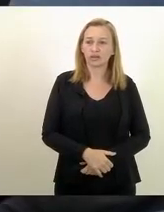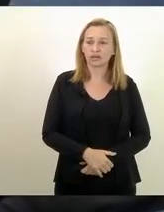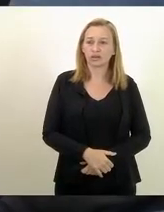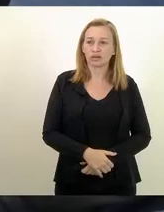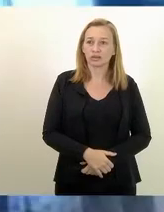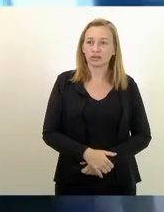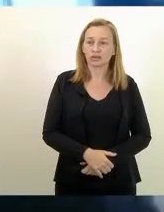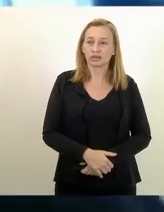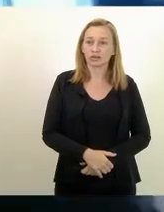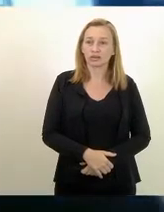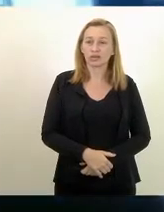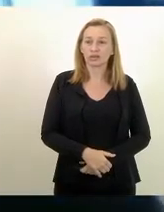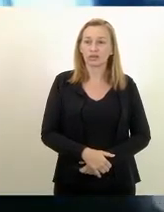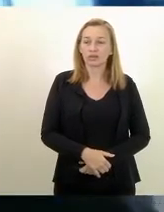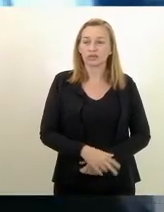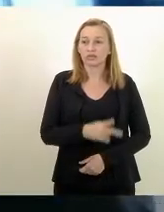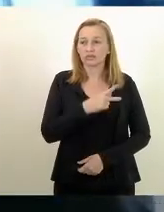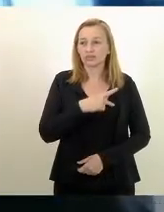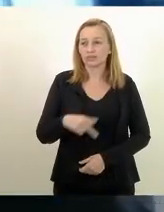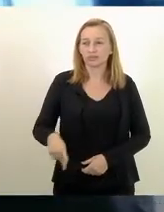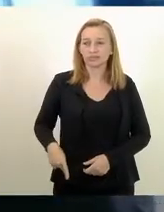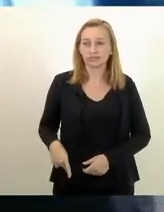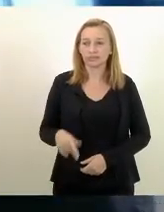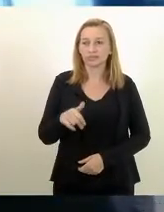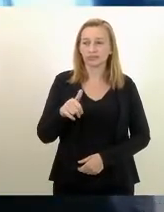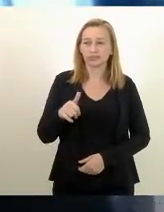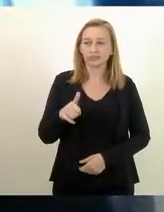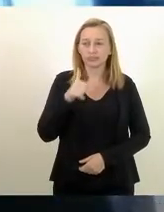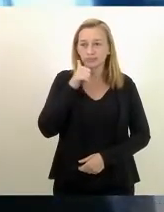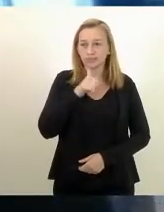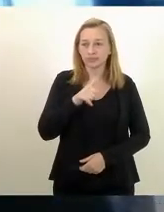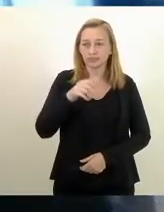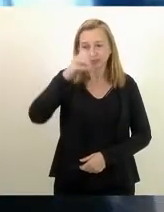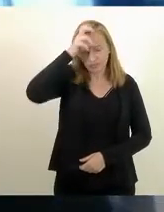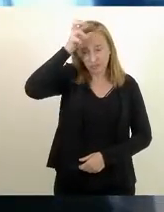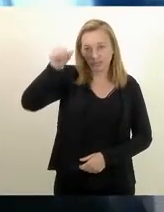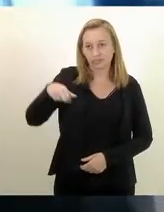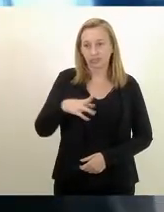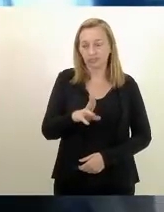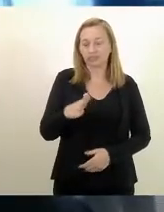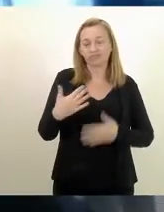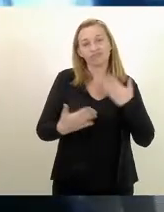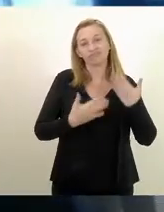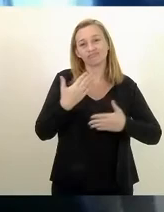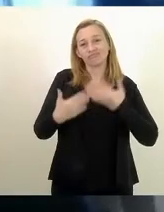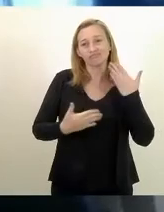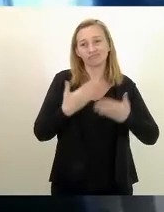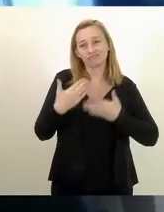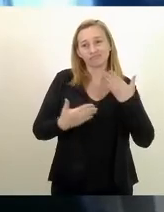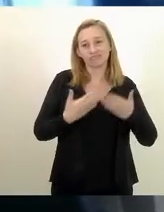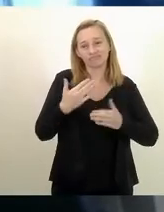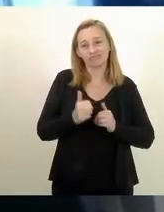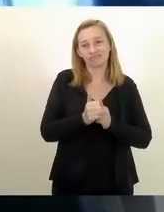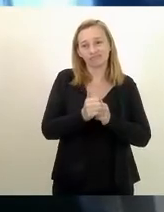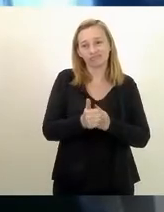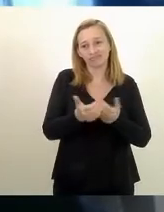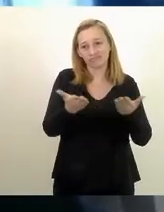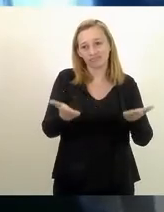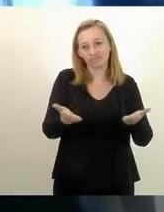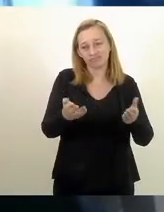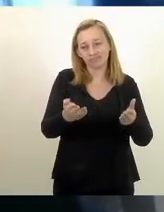presidenta de Aju dupla alegria está sendo presidido por vossa